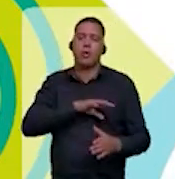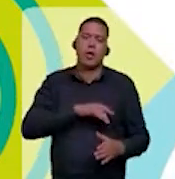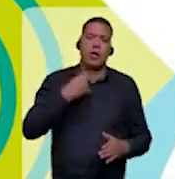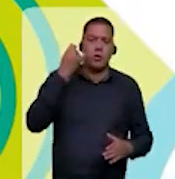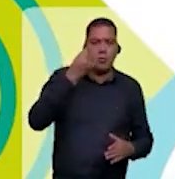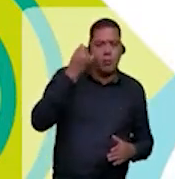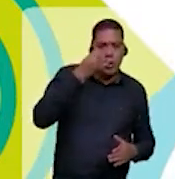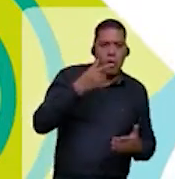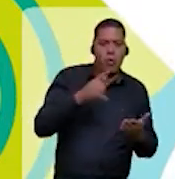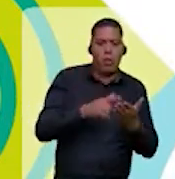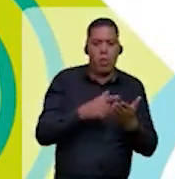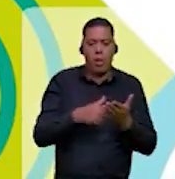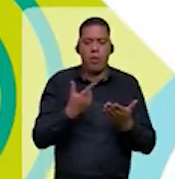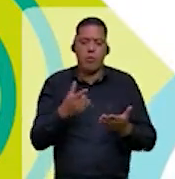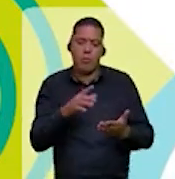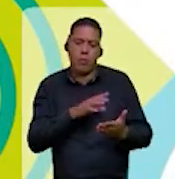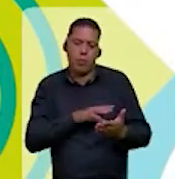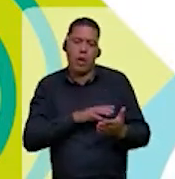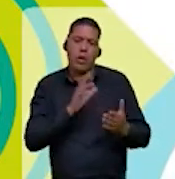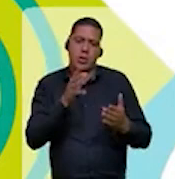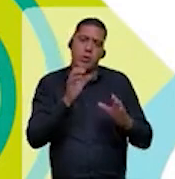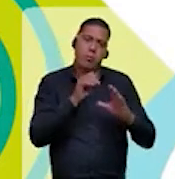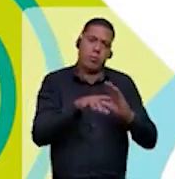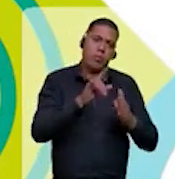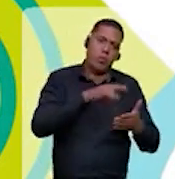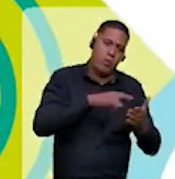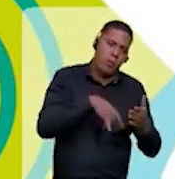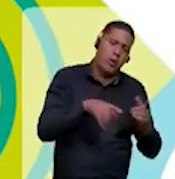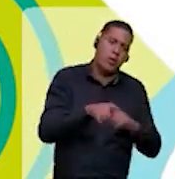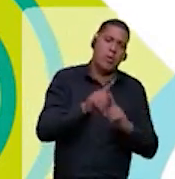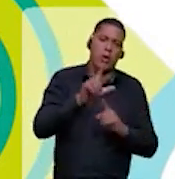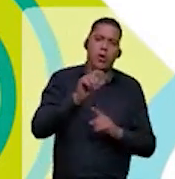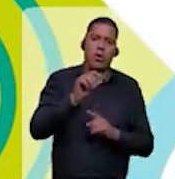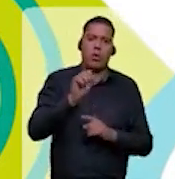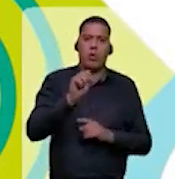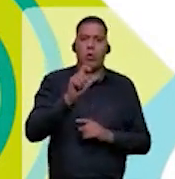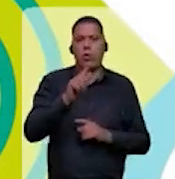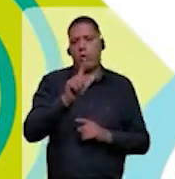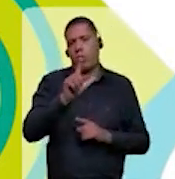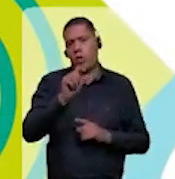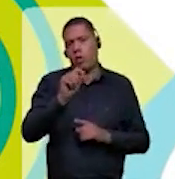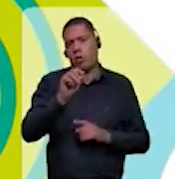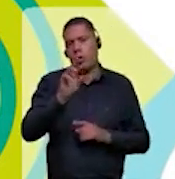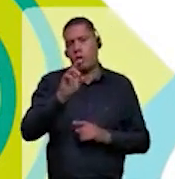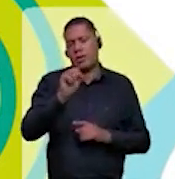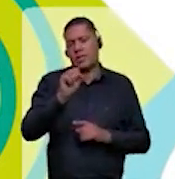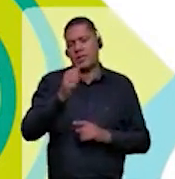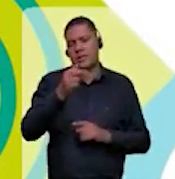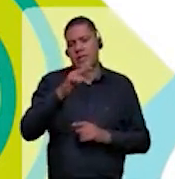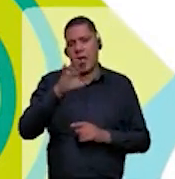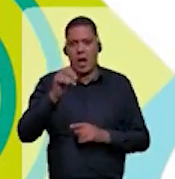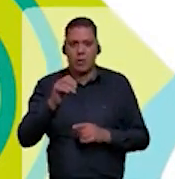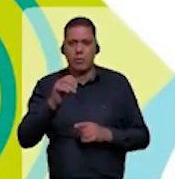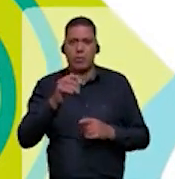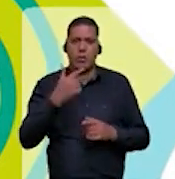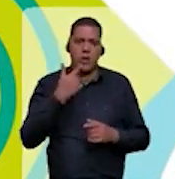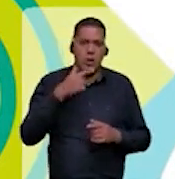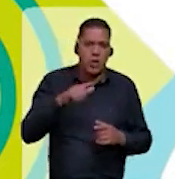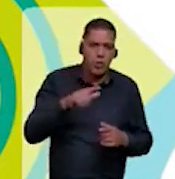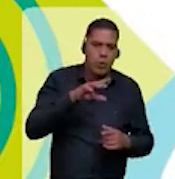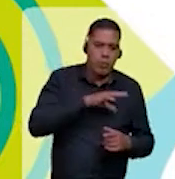comentadas o desenvolvimento de glossários literários comuns das literaturas em língua portuguesa e Espanhola